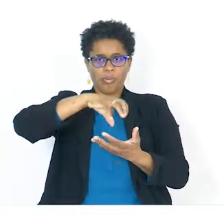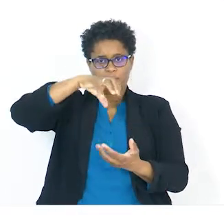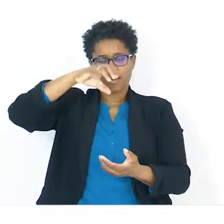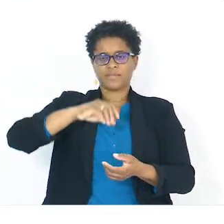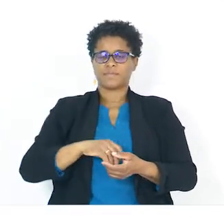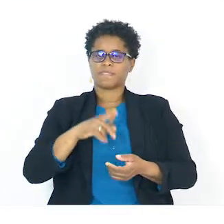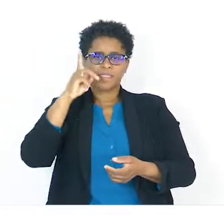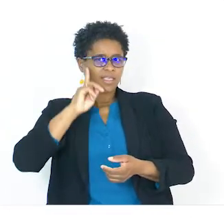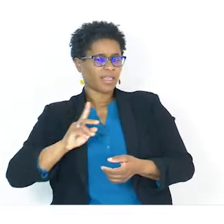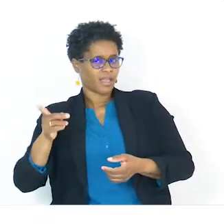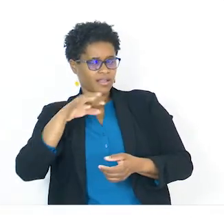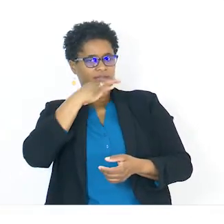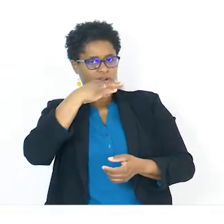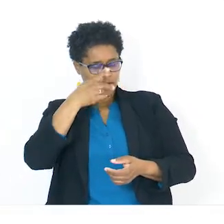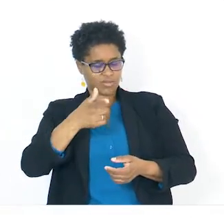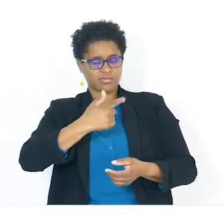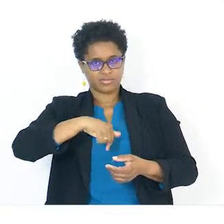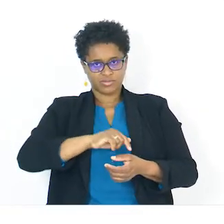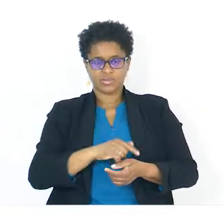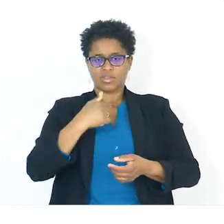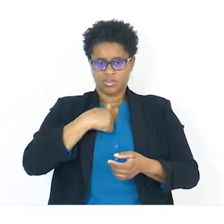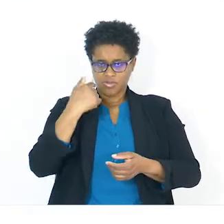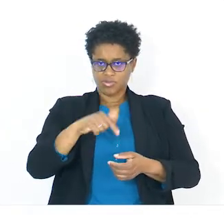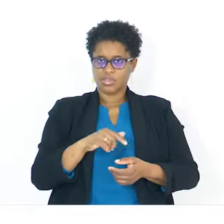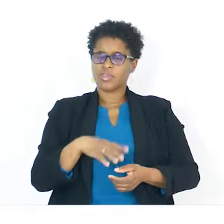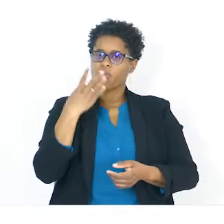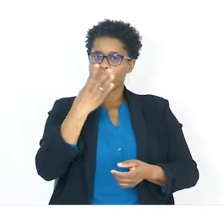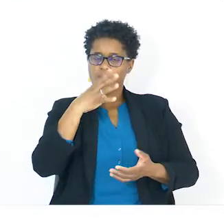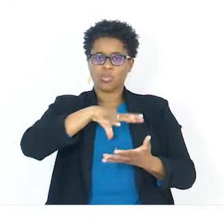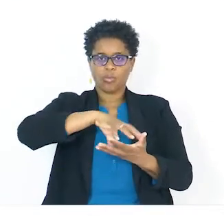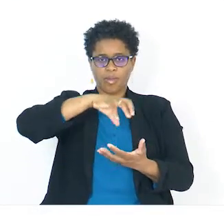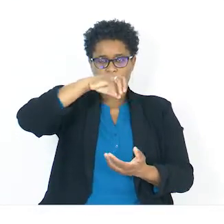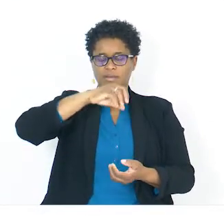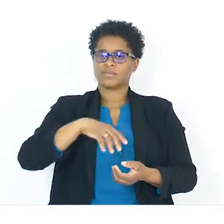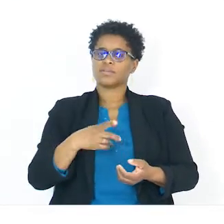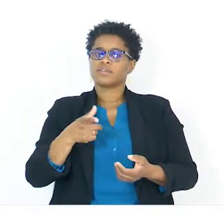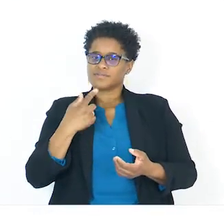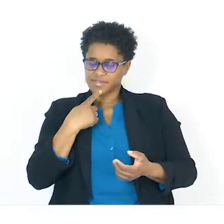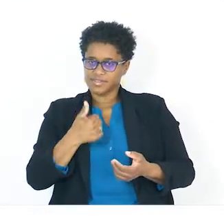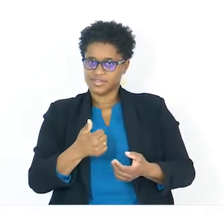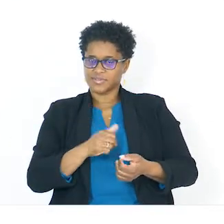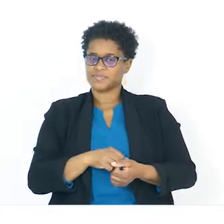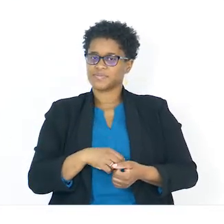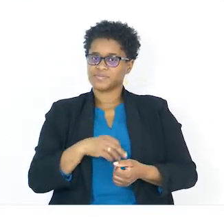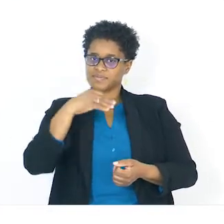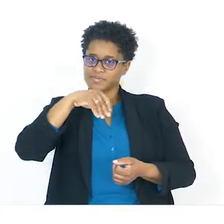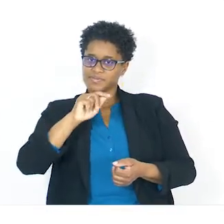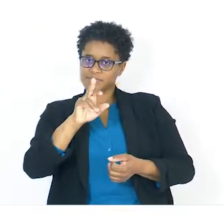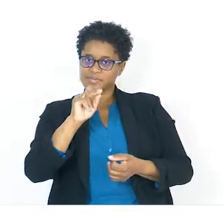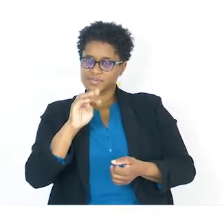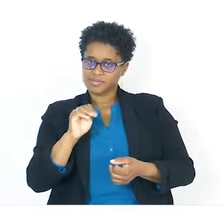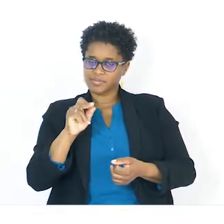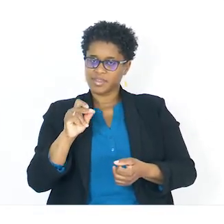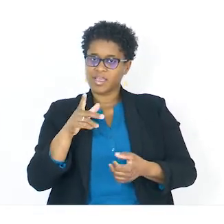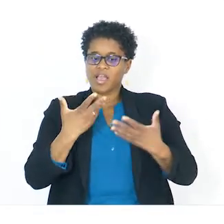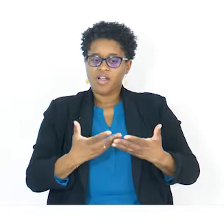peras. E ela já nos disse, eu tenho 4 peras, certo? Tenho 4